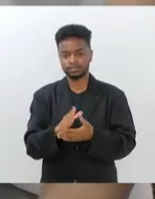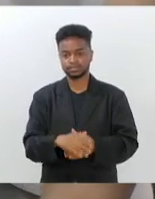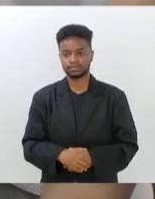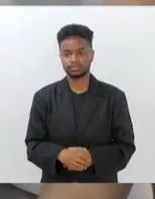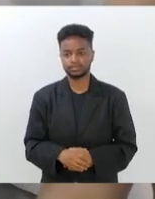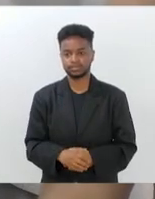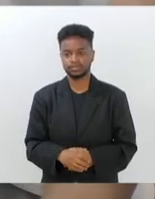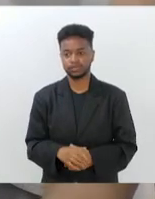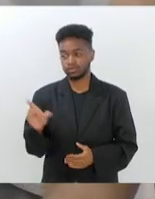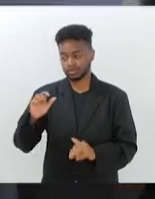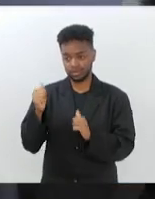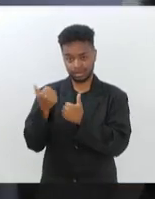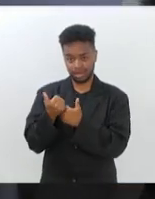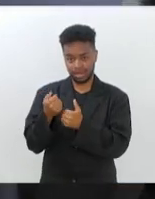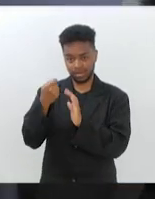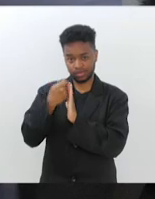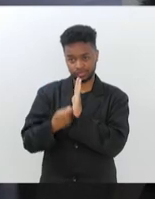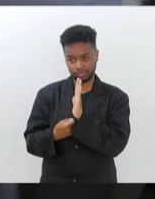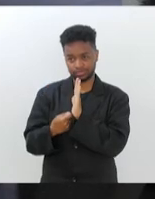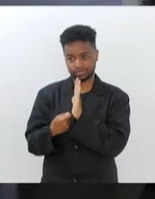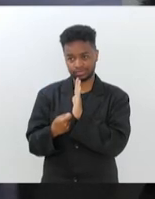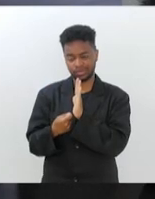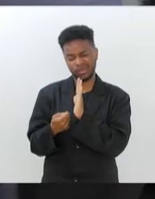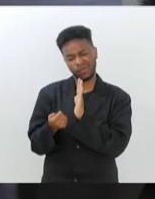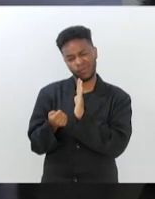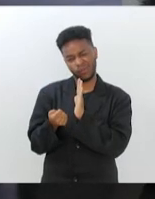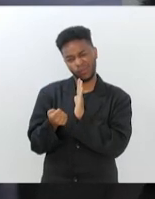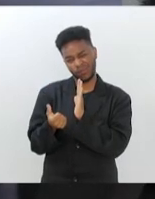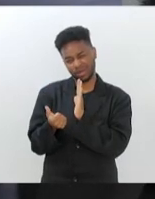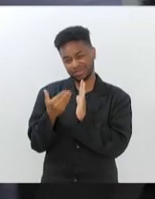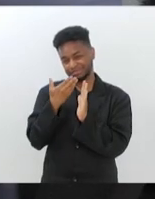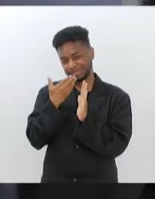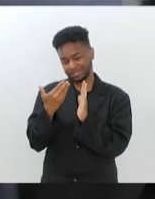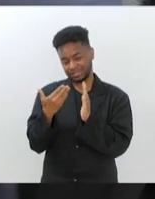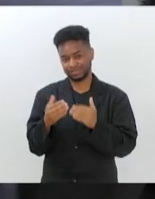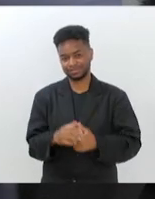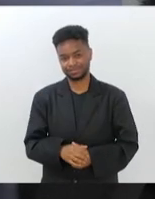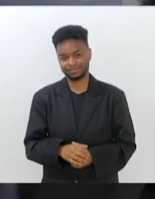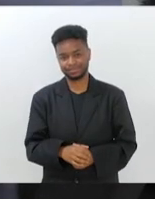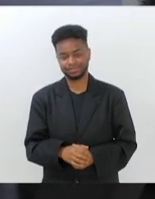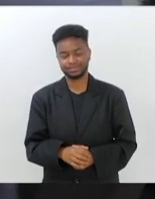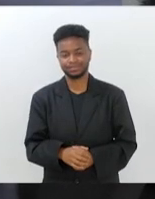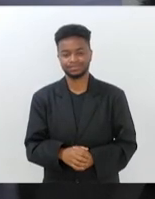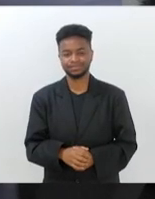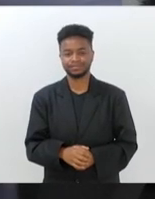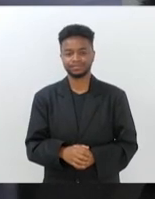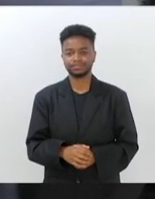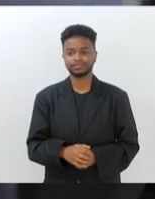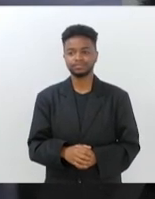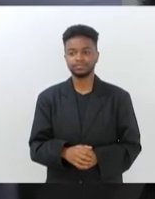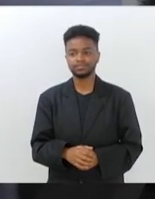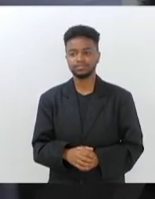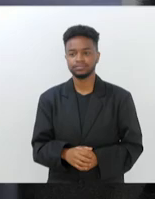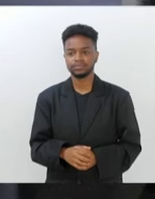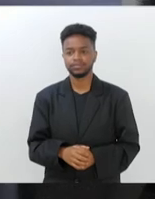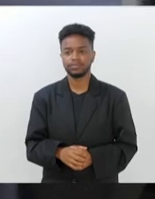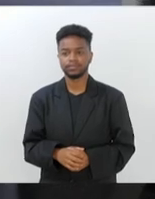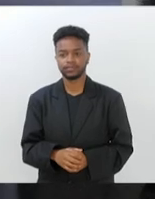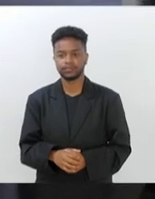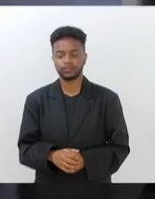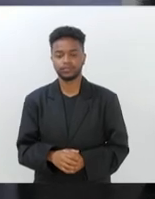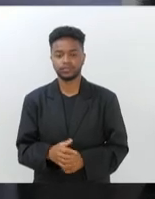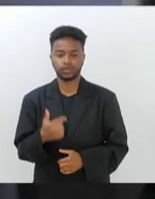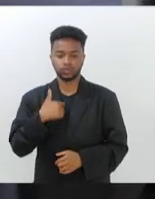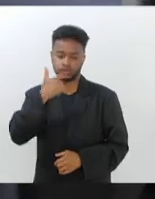autoria de vossa excelência né Quase pedi aqui logo essa coautoria mas sou